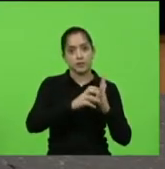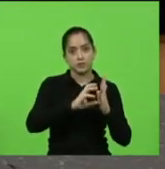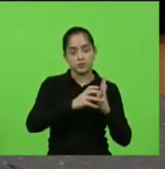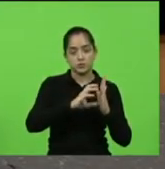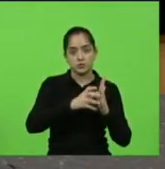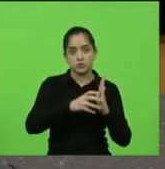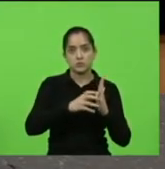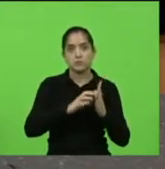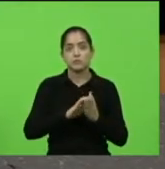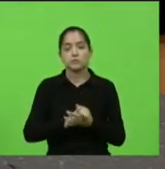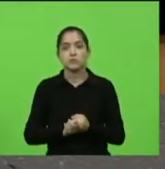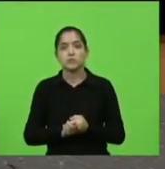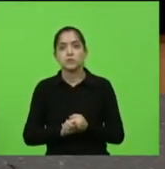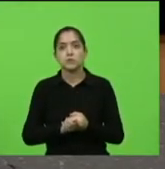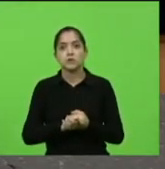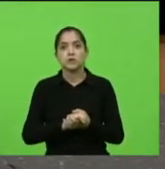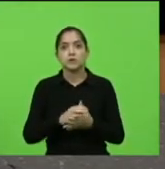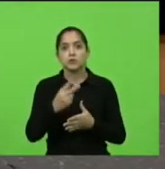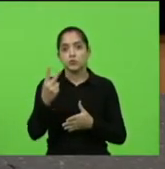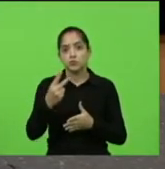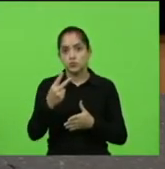por 2 períodos,